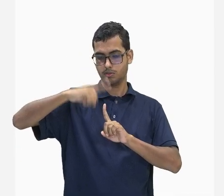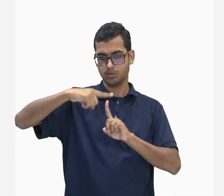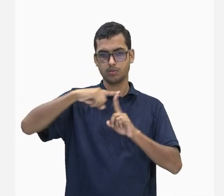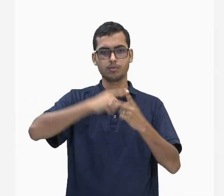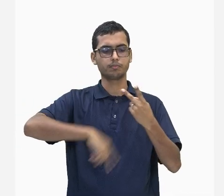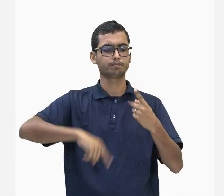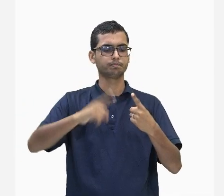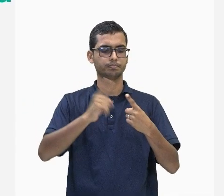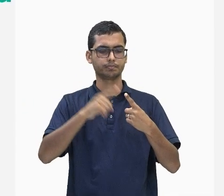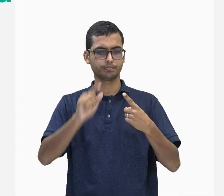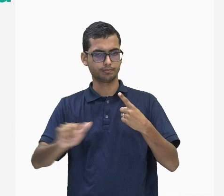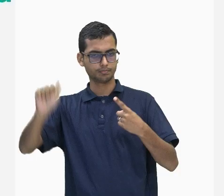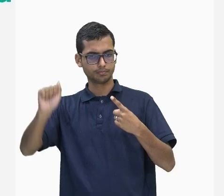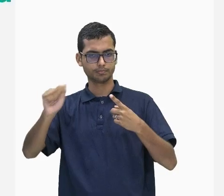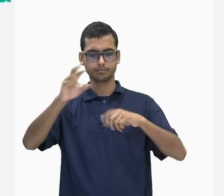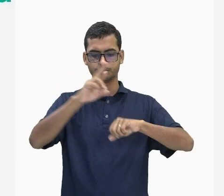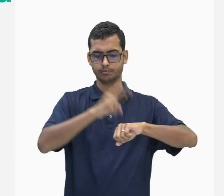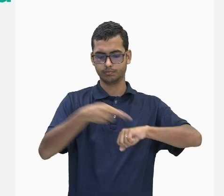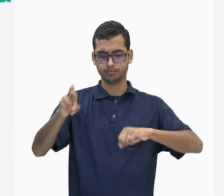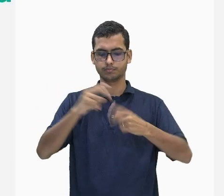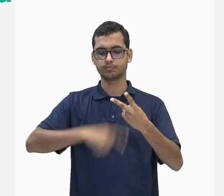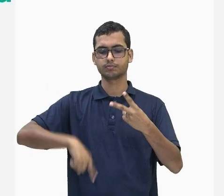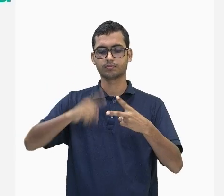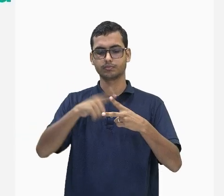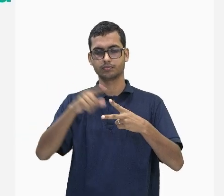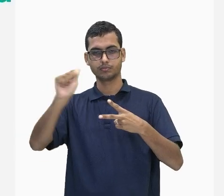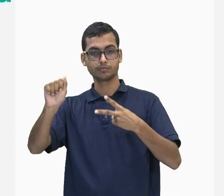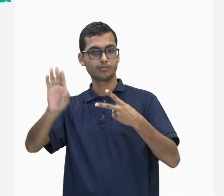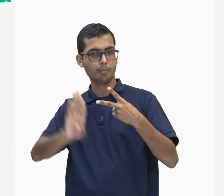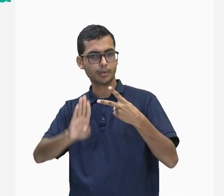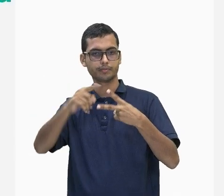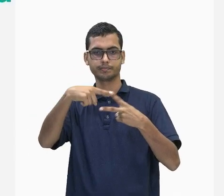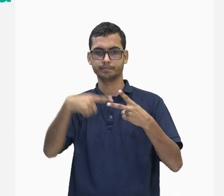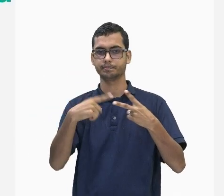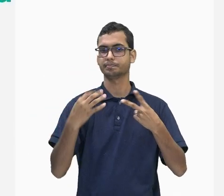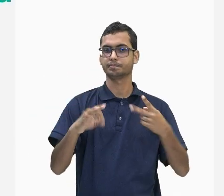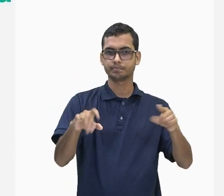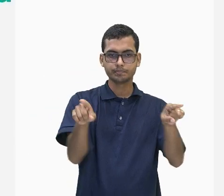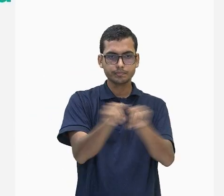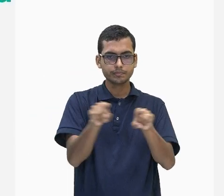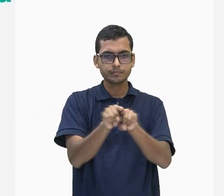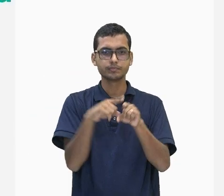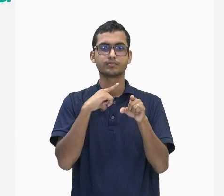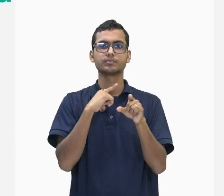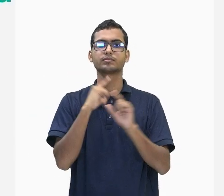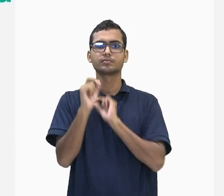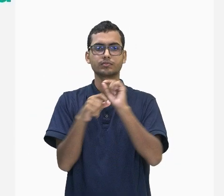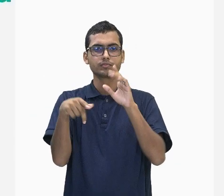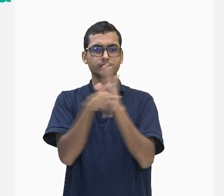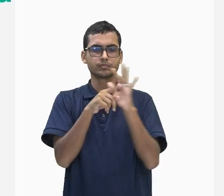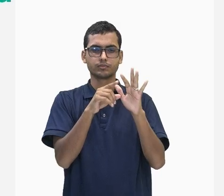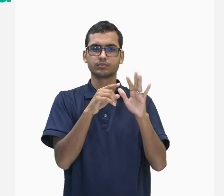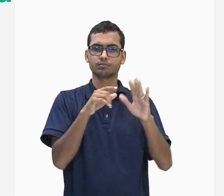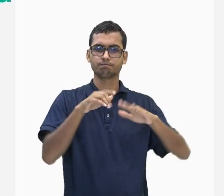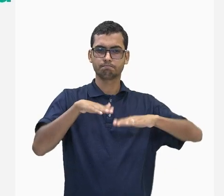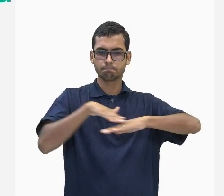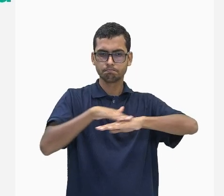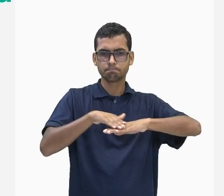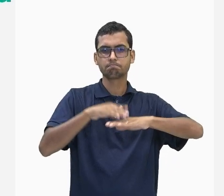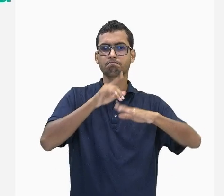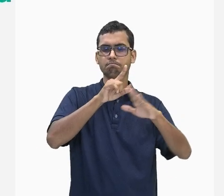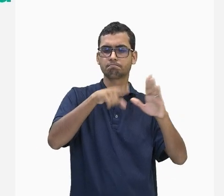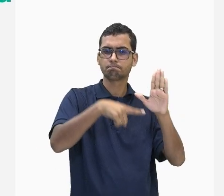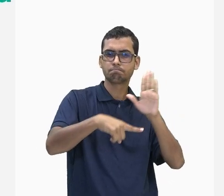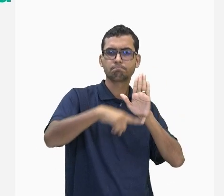beta. Devido à partícula de alfa ser atraída por placa negativa e sofrer um desvio, Rutherford constatou que esse tipo